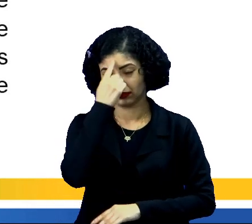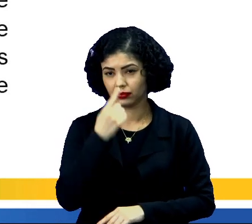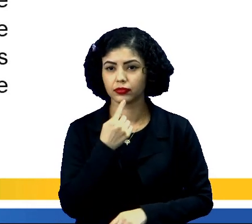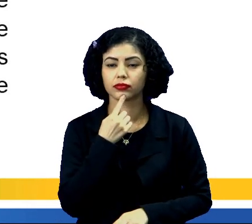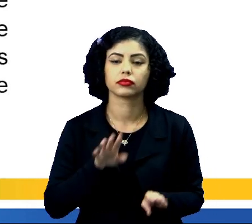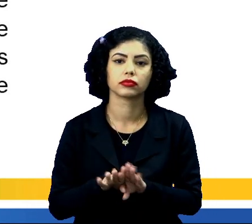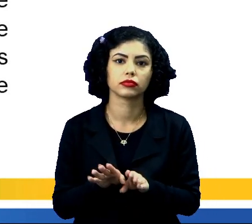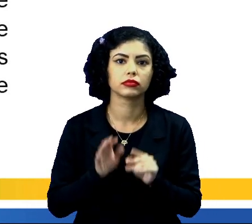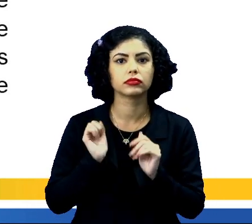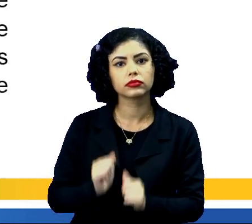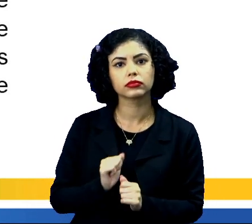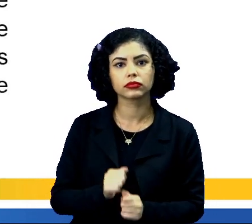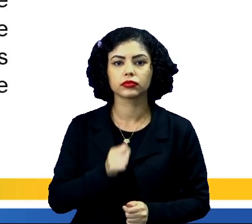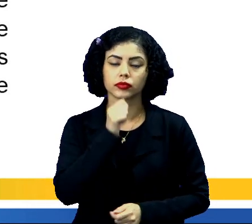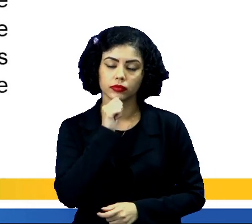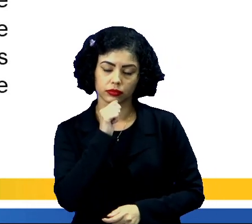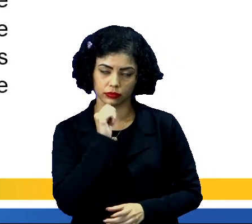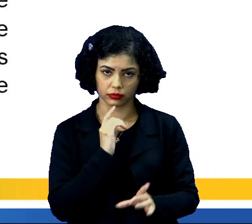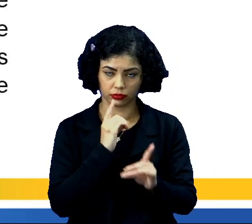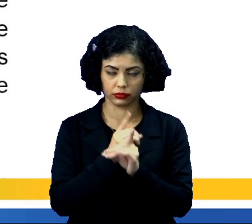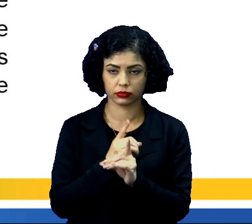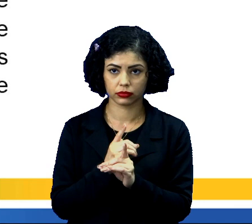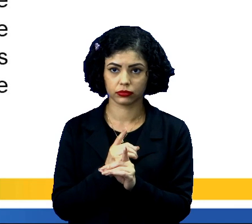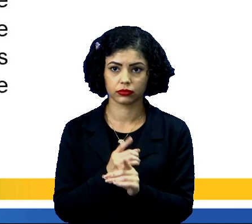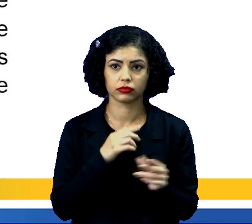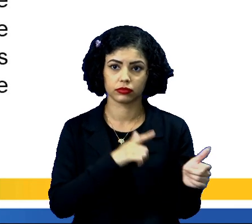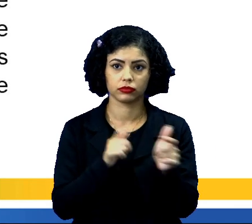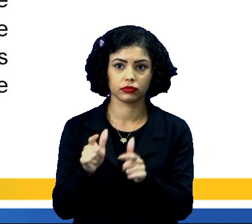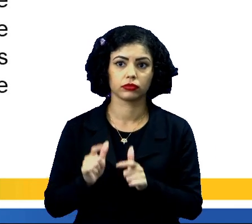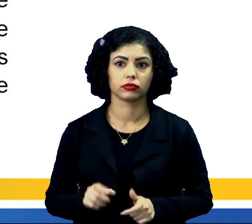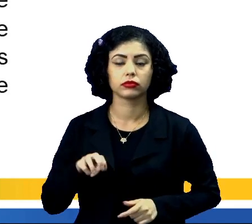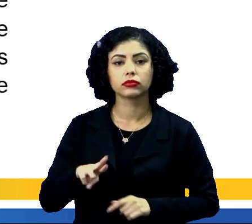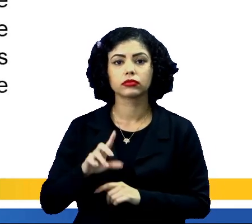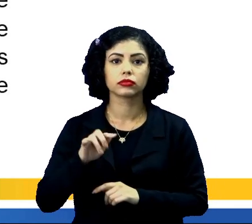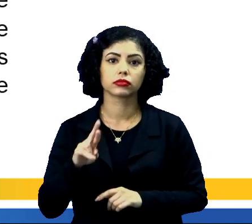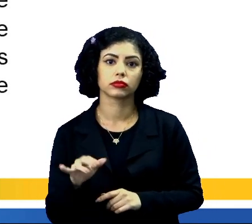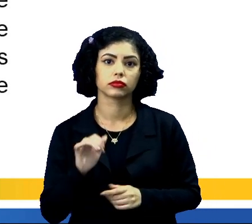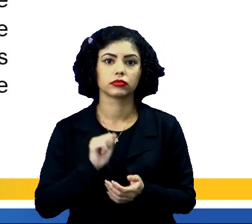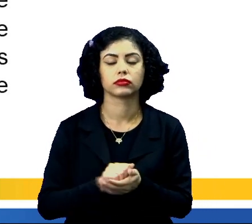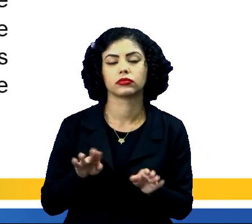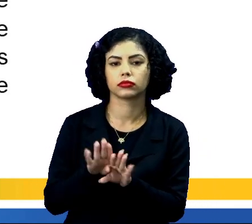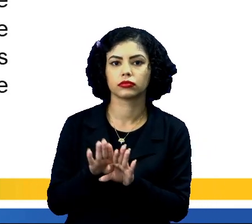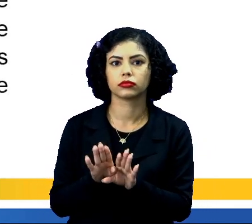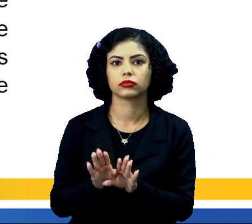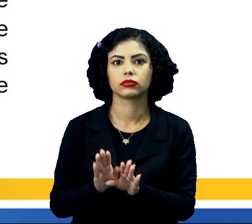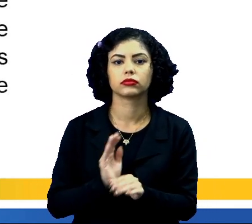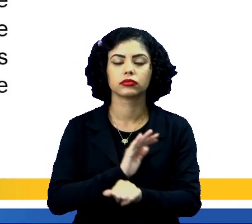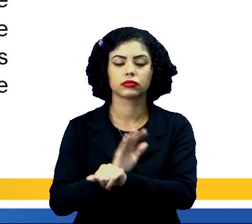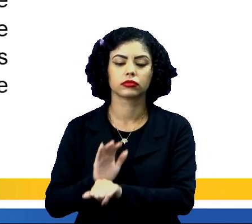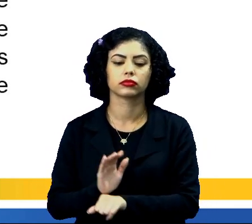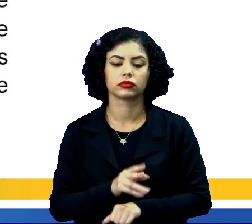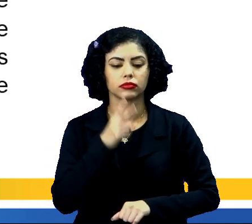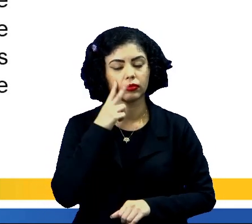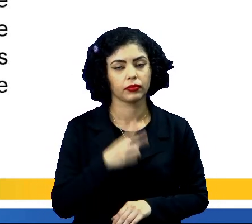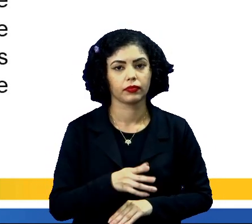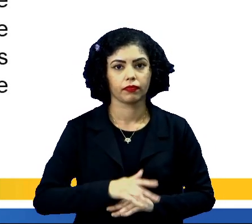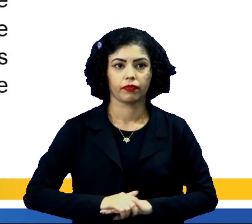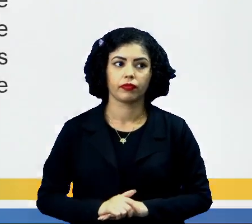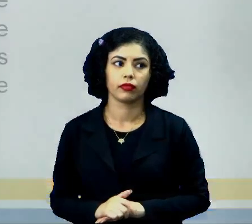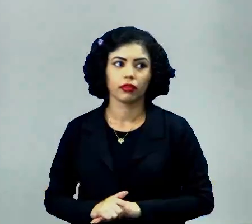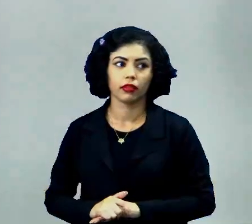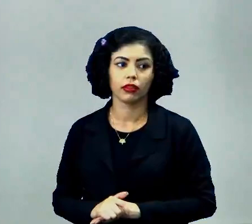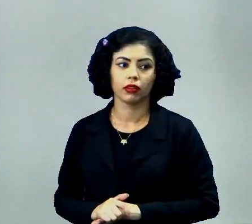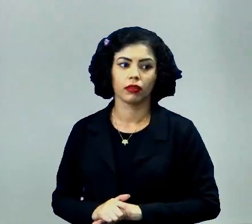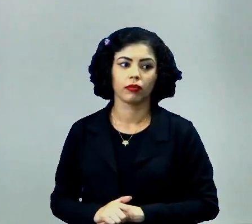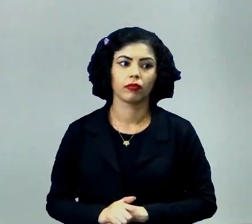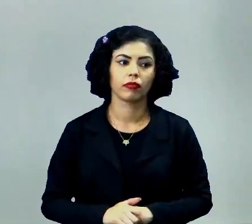de satélites permitem ainda identificar reservas de minérios e auxiliar nos serviços meteorológicos, né? Então, o que a gente